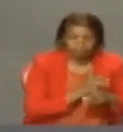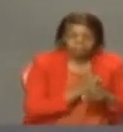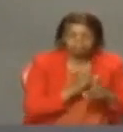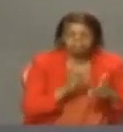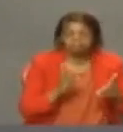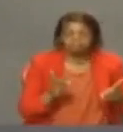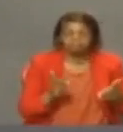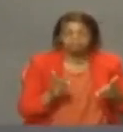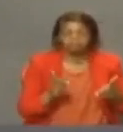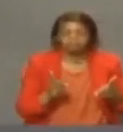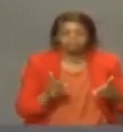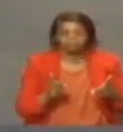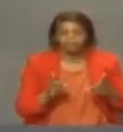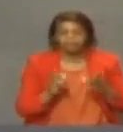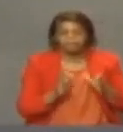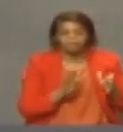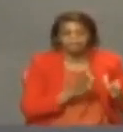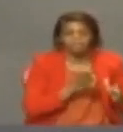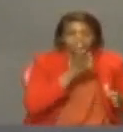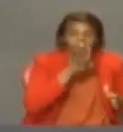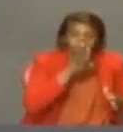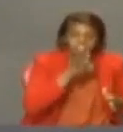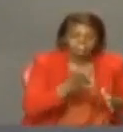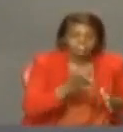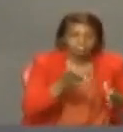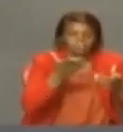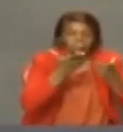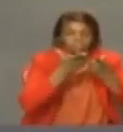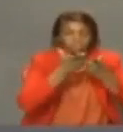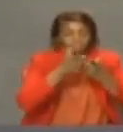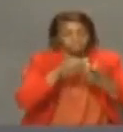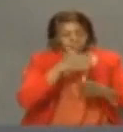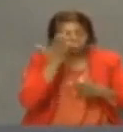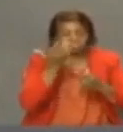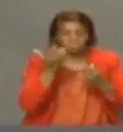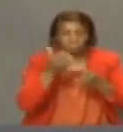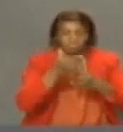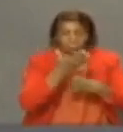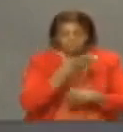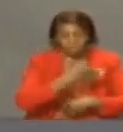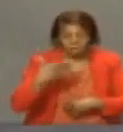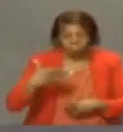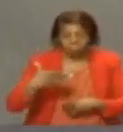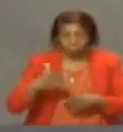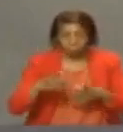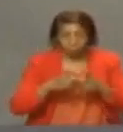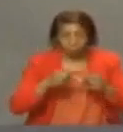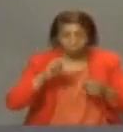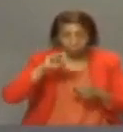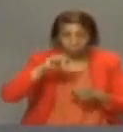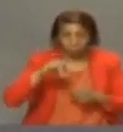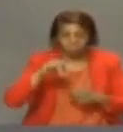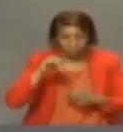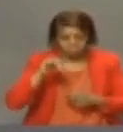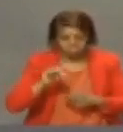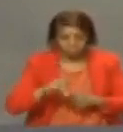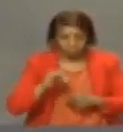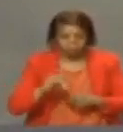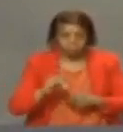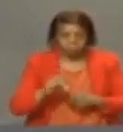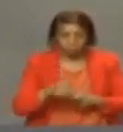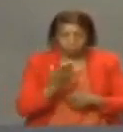aniversário da sua independência Nacional a 11 de novembro e ainda no ano passado